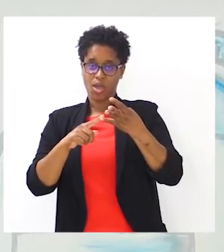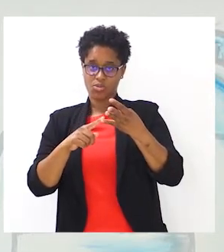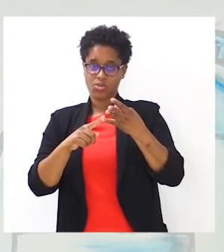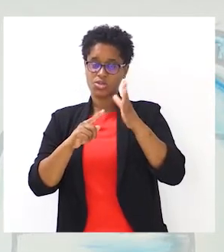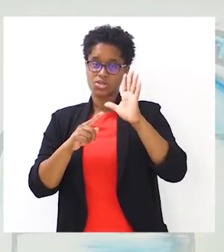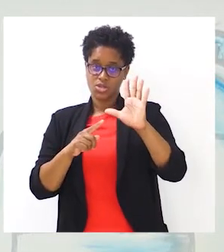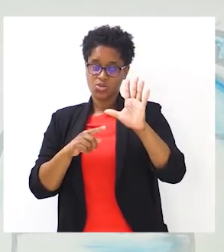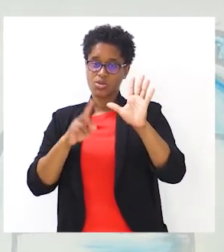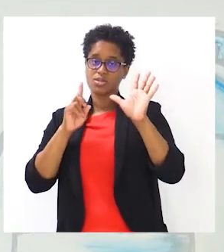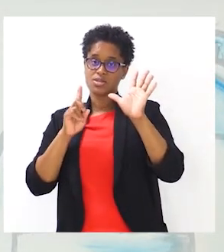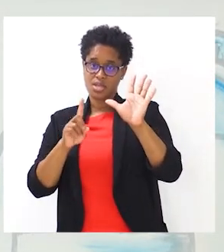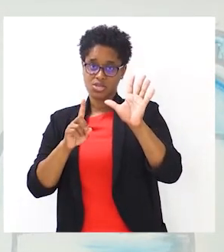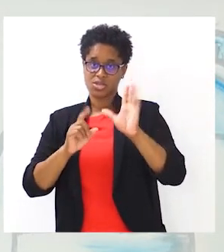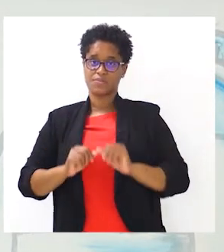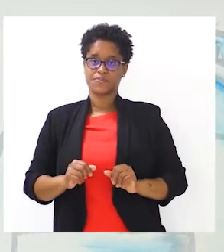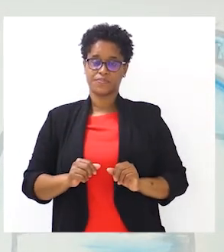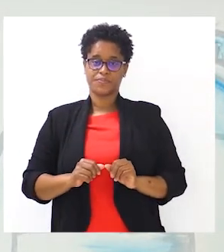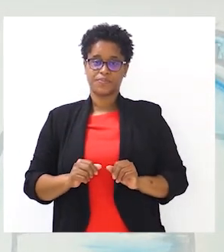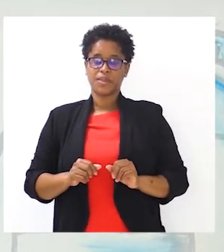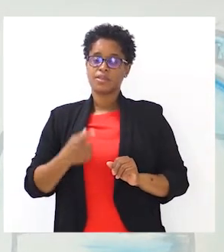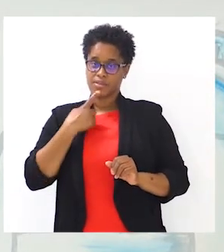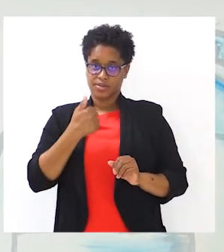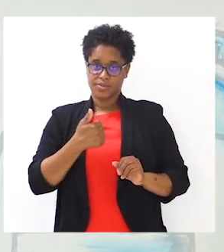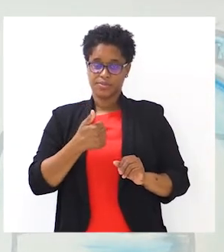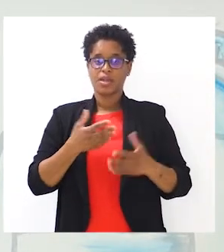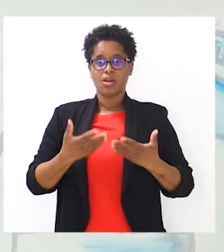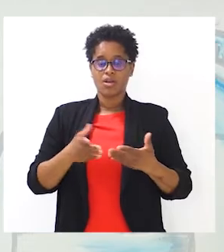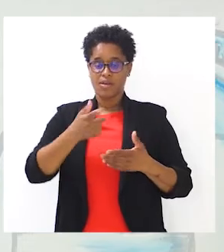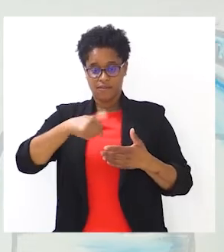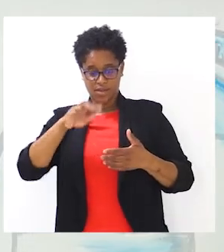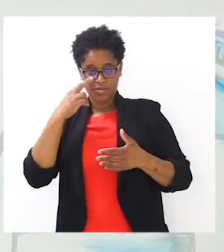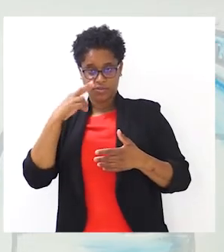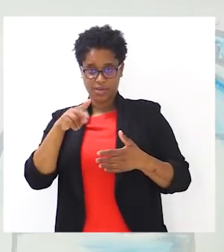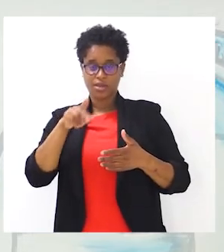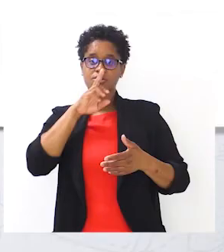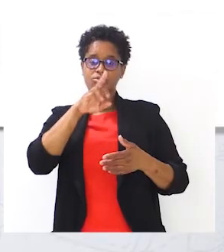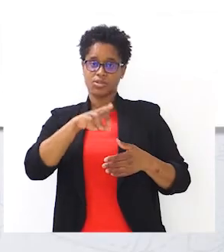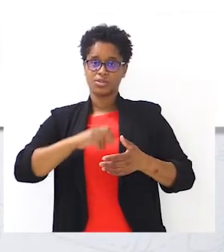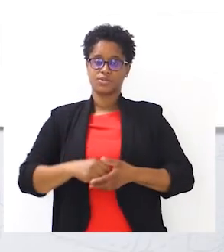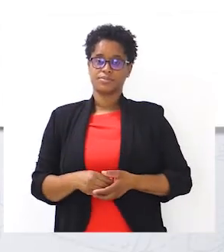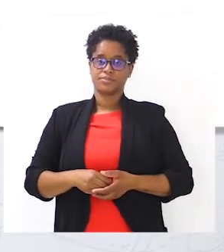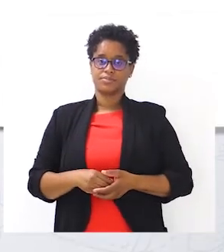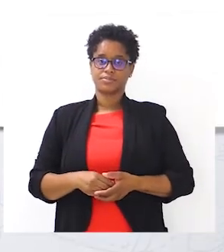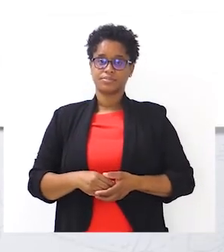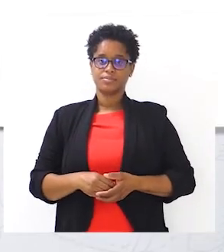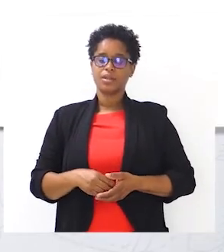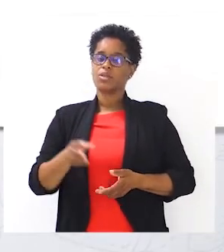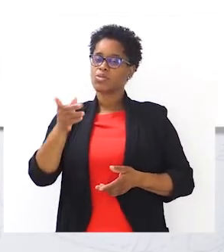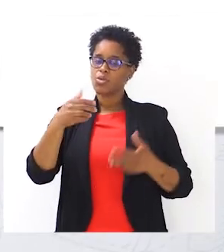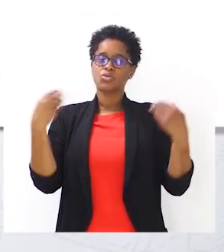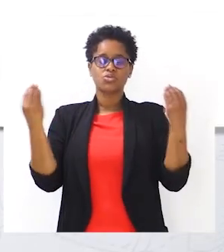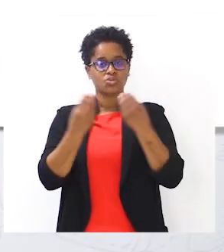4, 5, 6. Certo? Então vamos conferir a resposta.